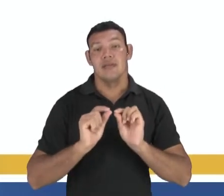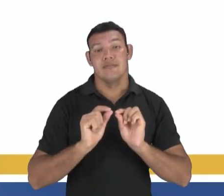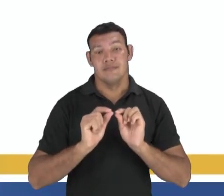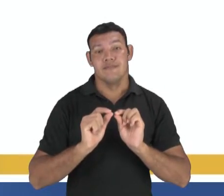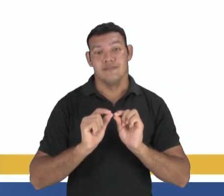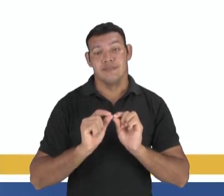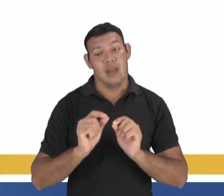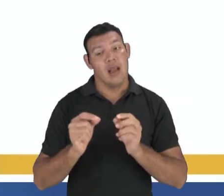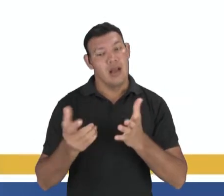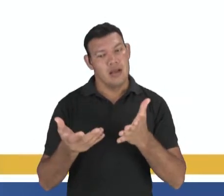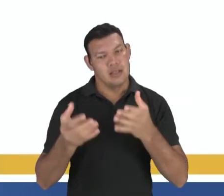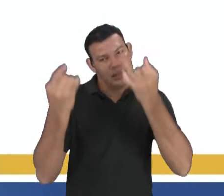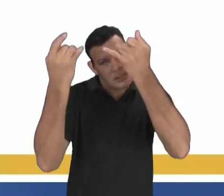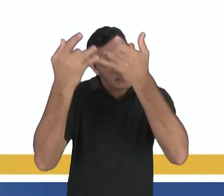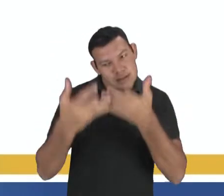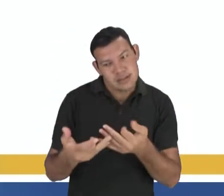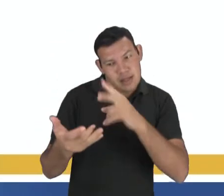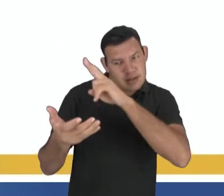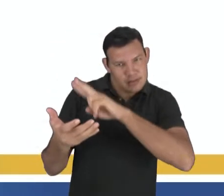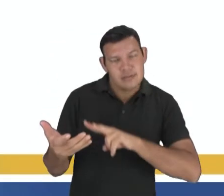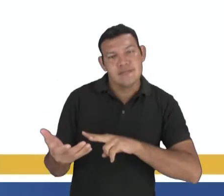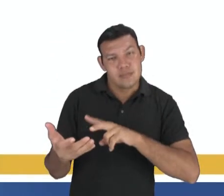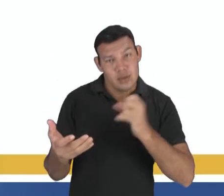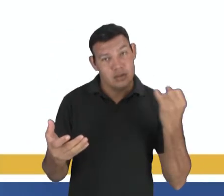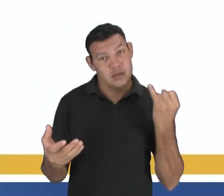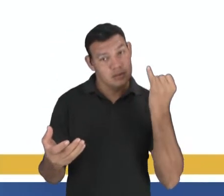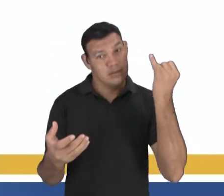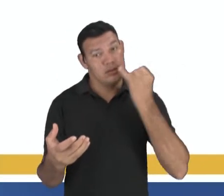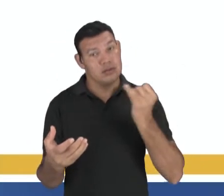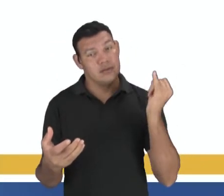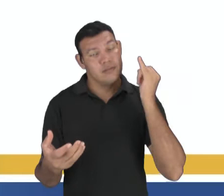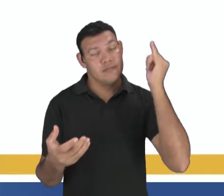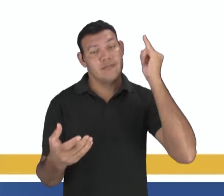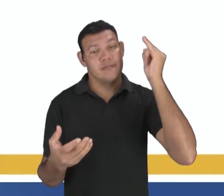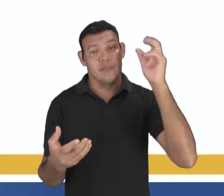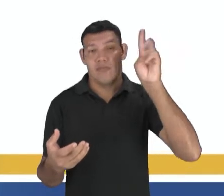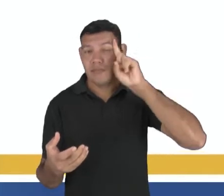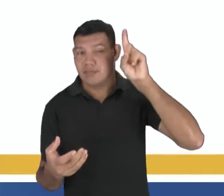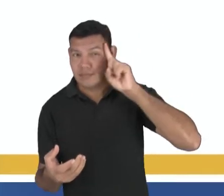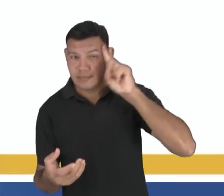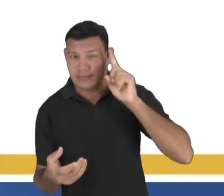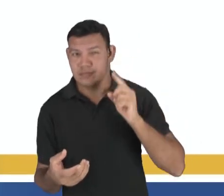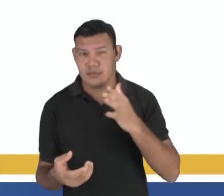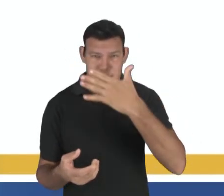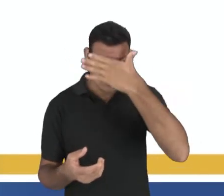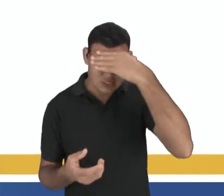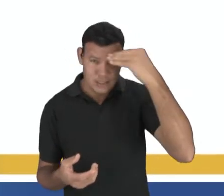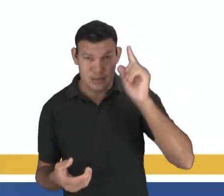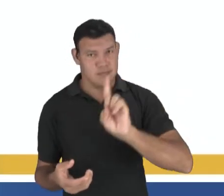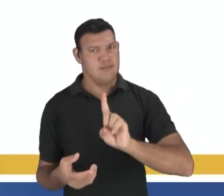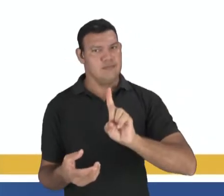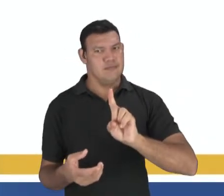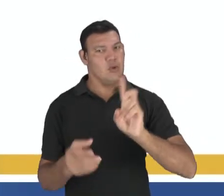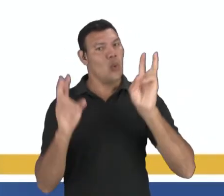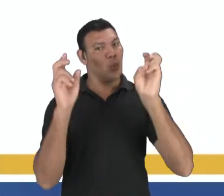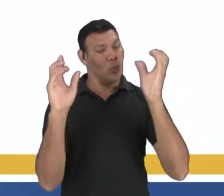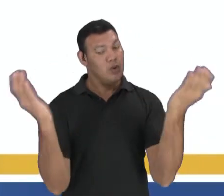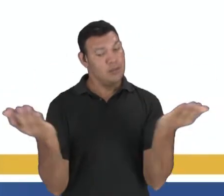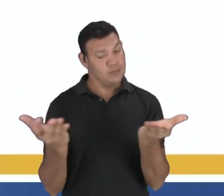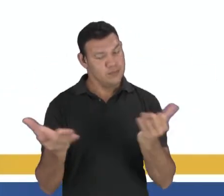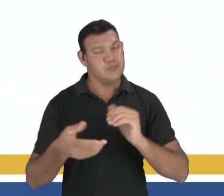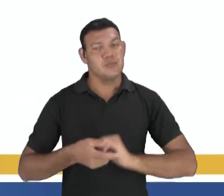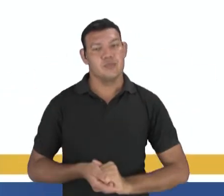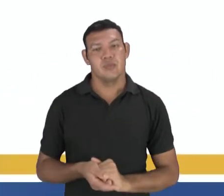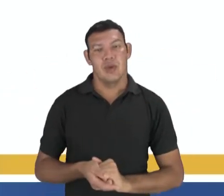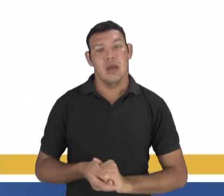que, estou falando de leitura e a sua importância ao cotidiano, no nosso cotidiano, então não se esqueça do tema da aula.